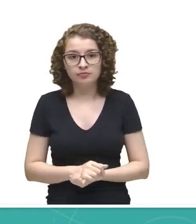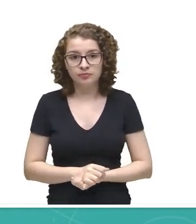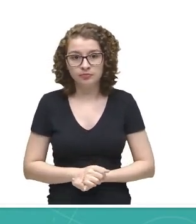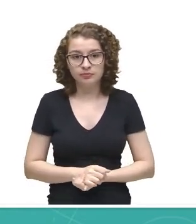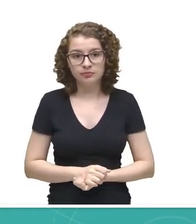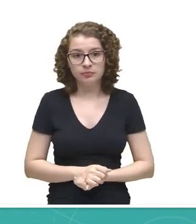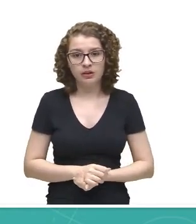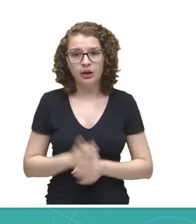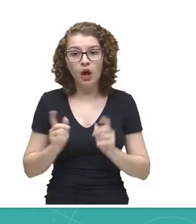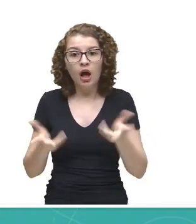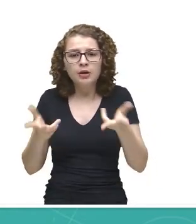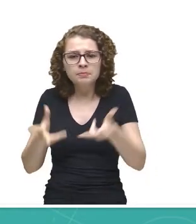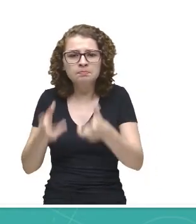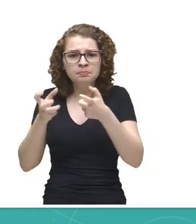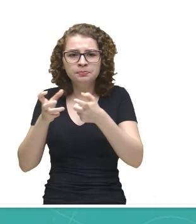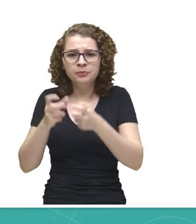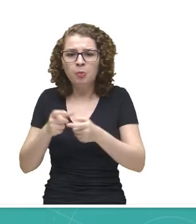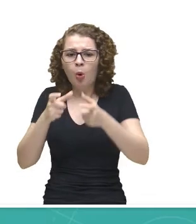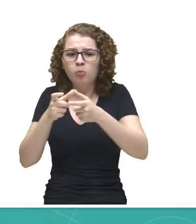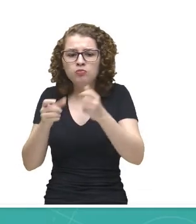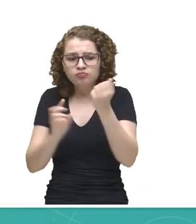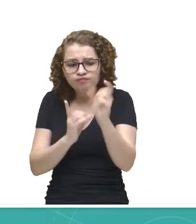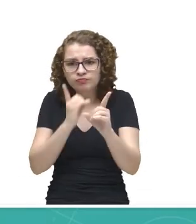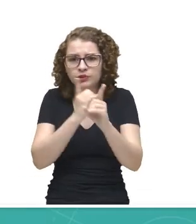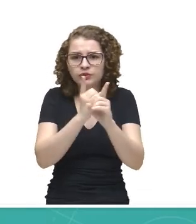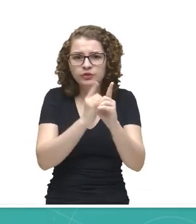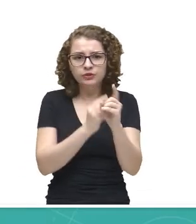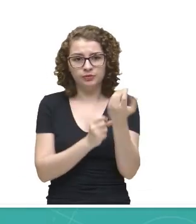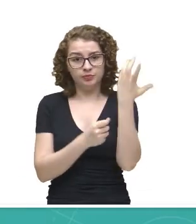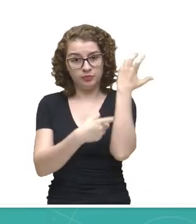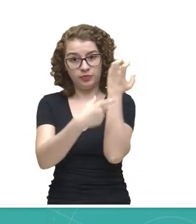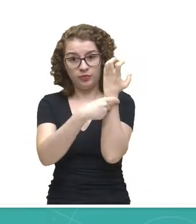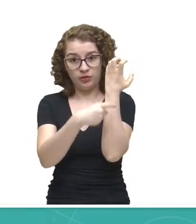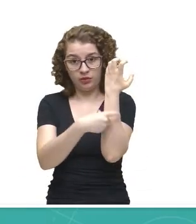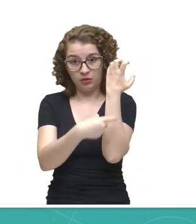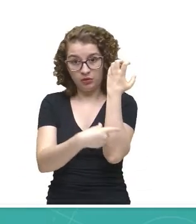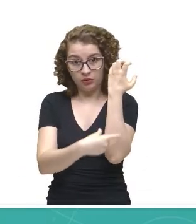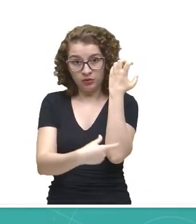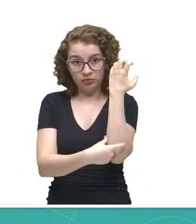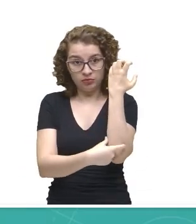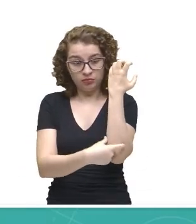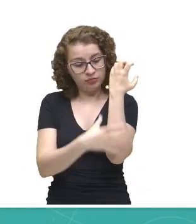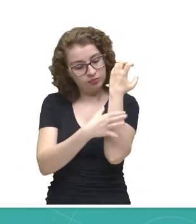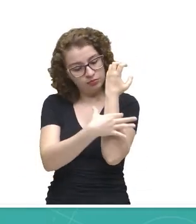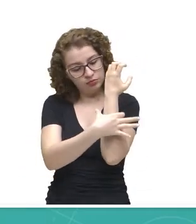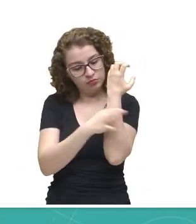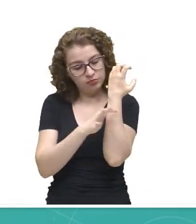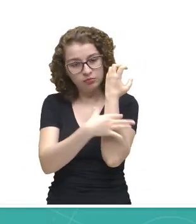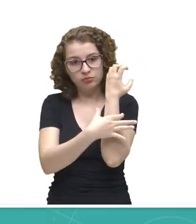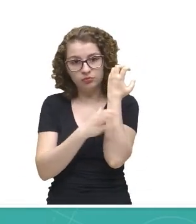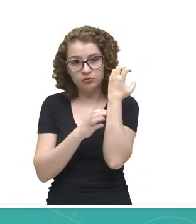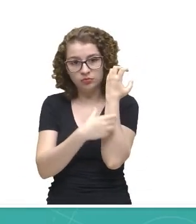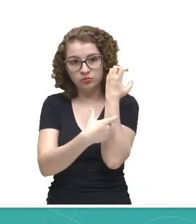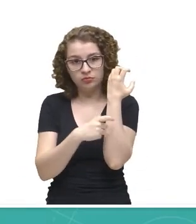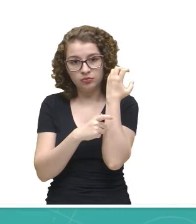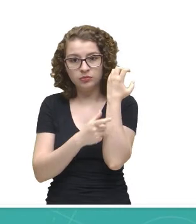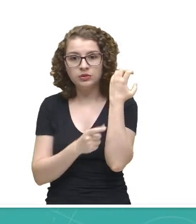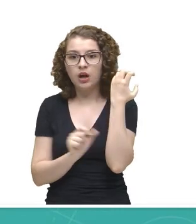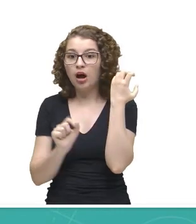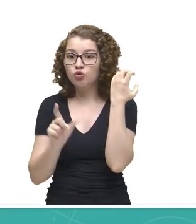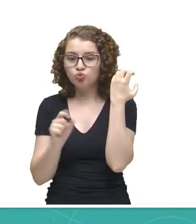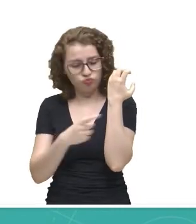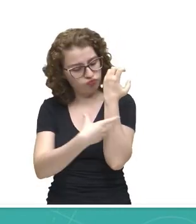Aqui a gente observa onde ele também pode ser encontrado. Entre as vértebras, olha só, essa aqui